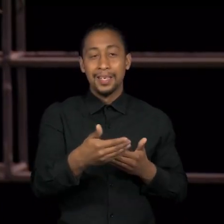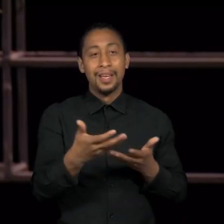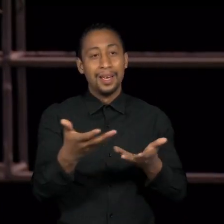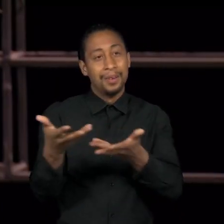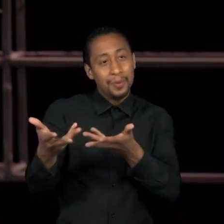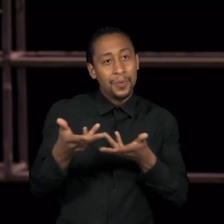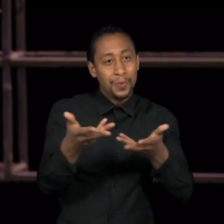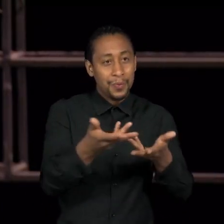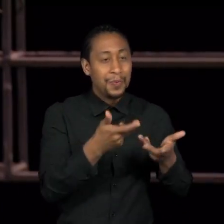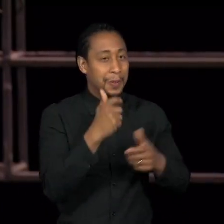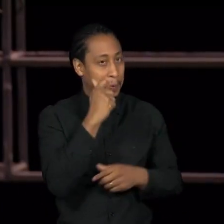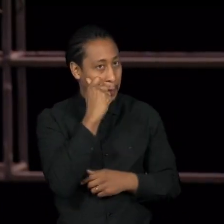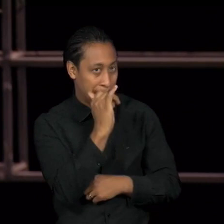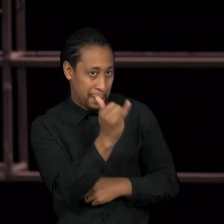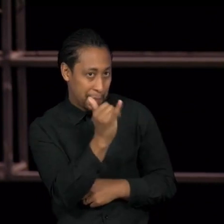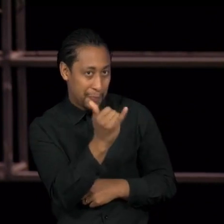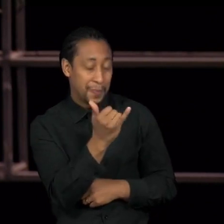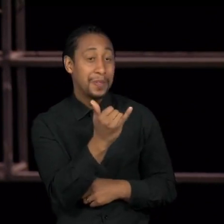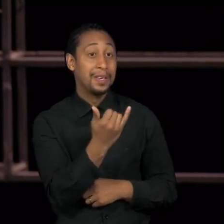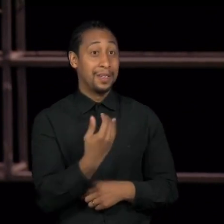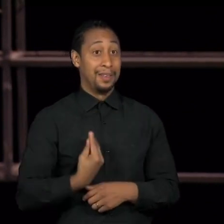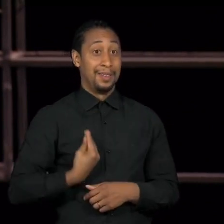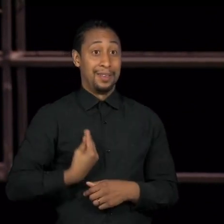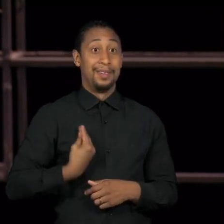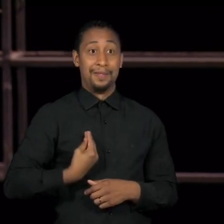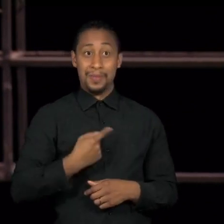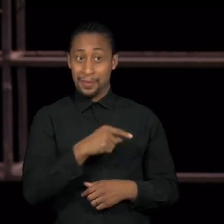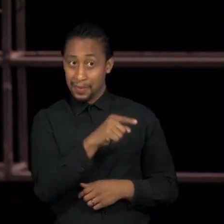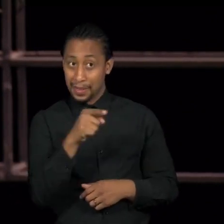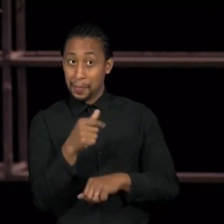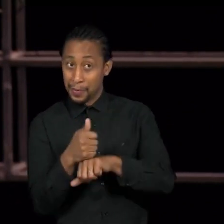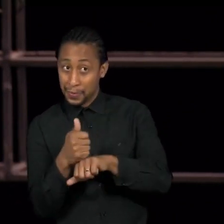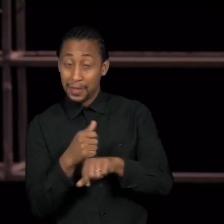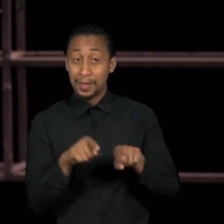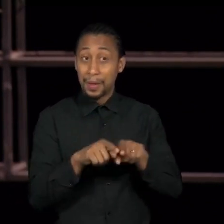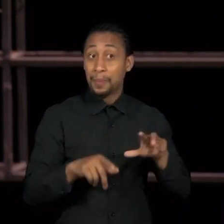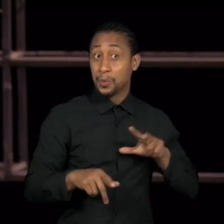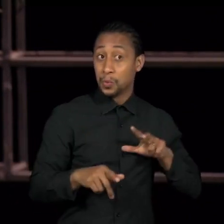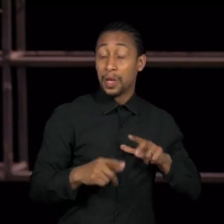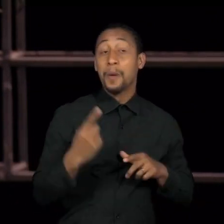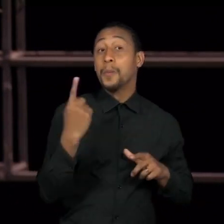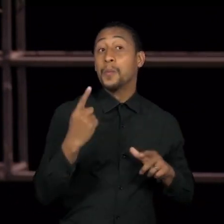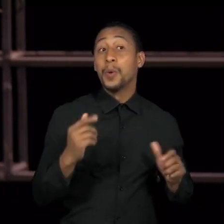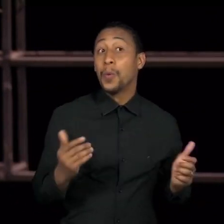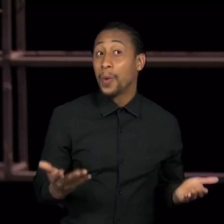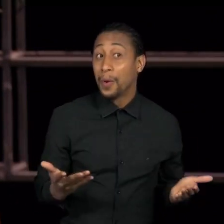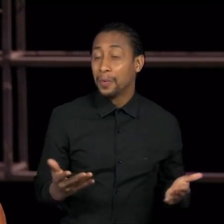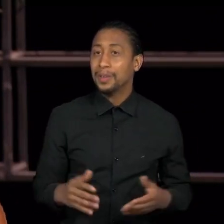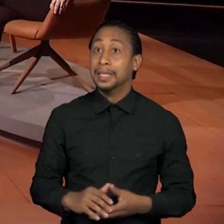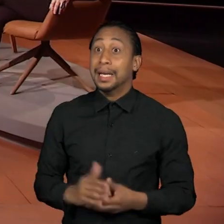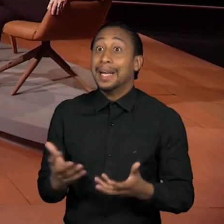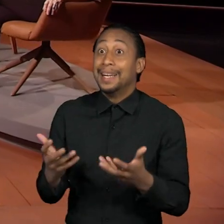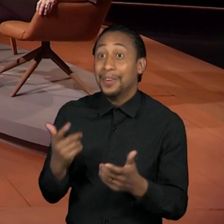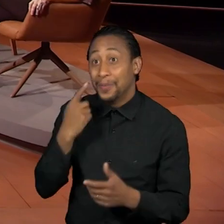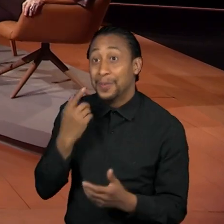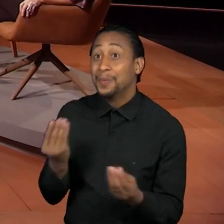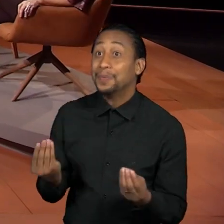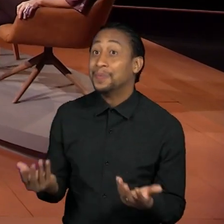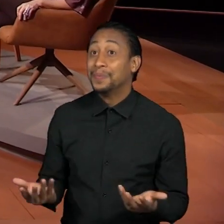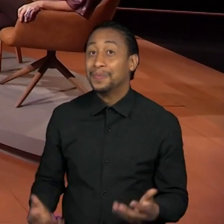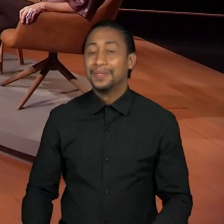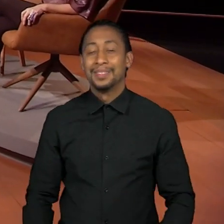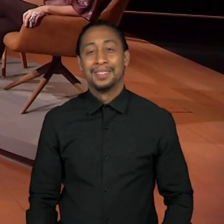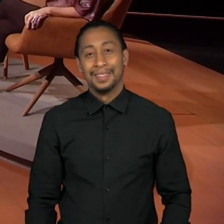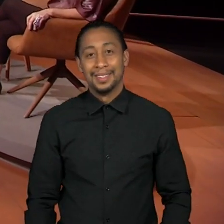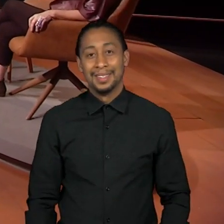de algumas pessoas que fazem parte da tua vida pessoal e profissional. Oh, que legal. Então vamos ver quem é o primeiro? Vamos!